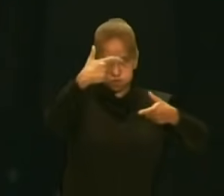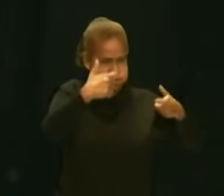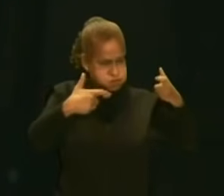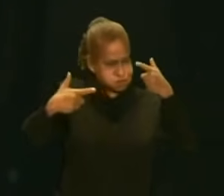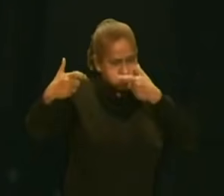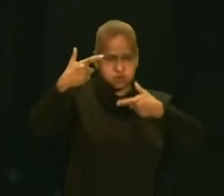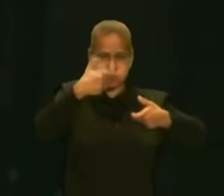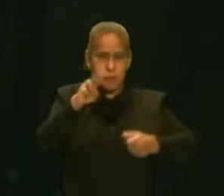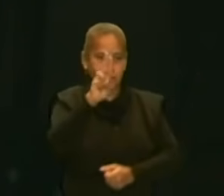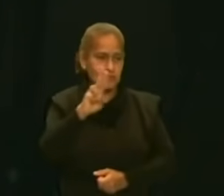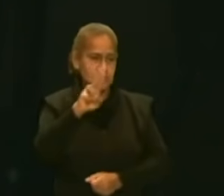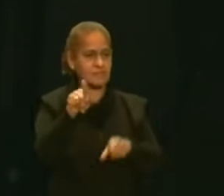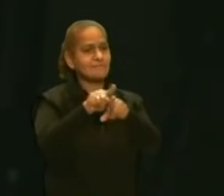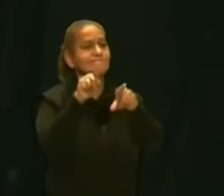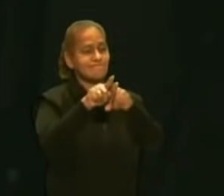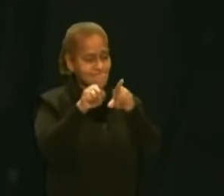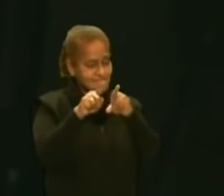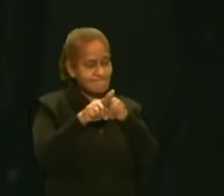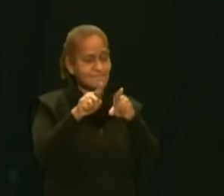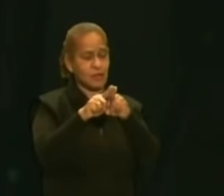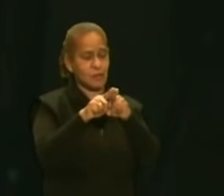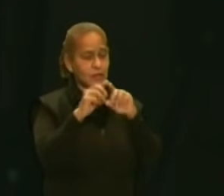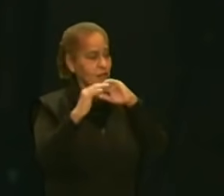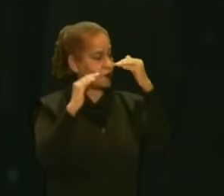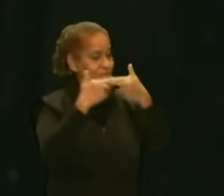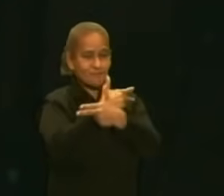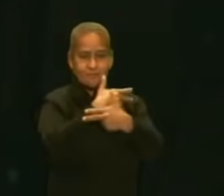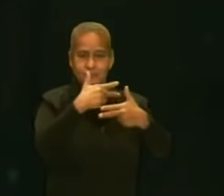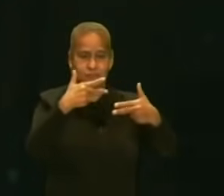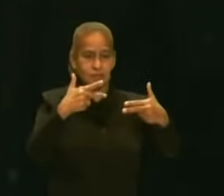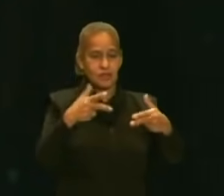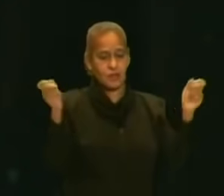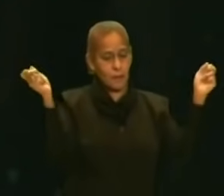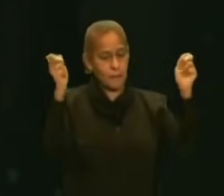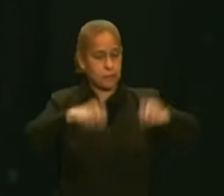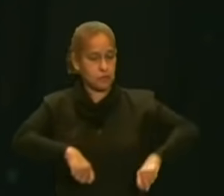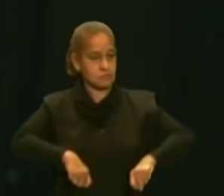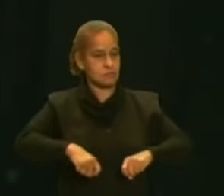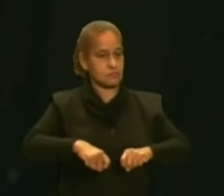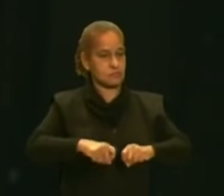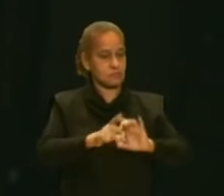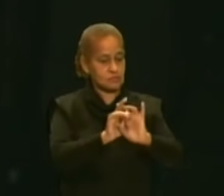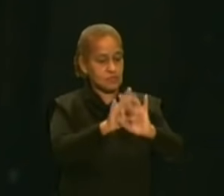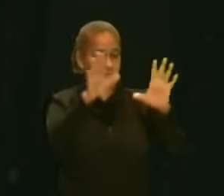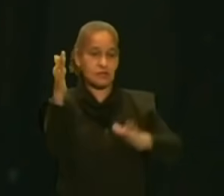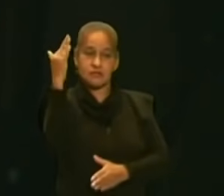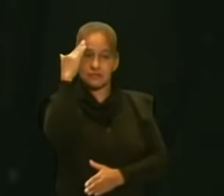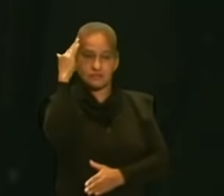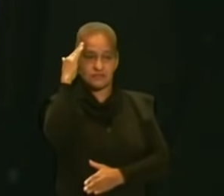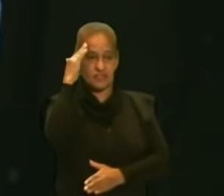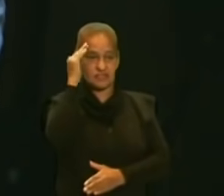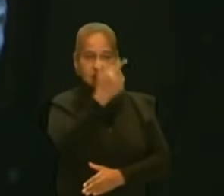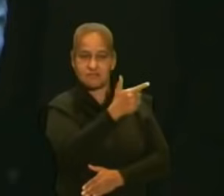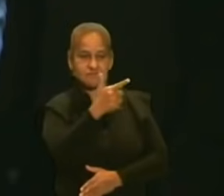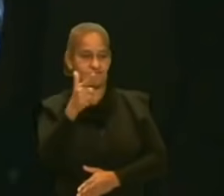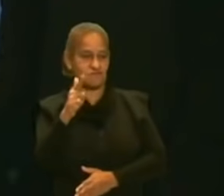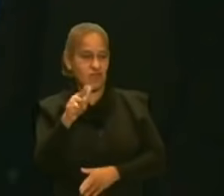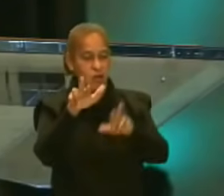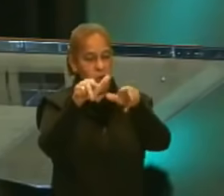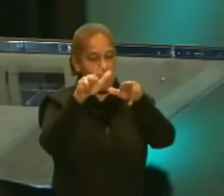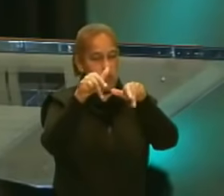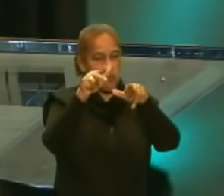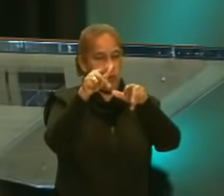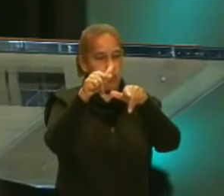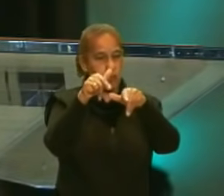utilizadas e as coisas que serão permitidas ou entendidas serão sem precedentes na história